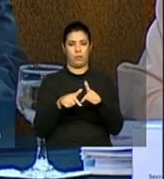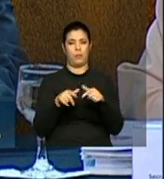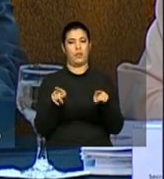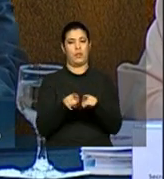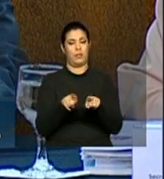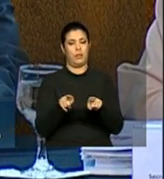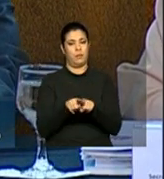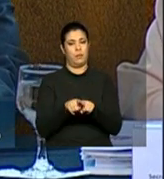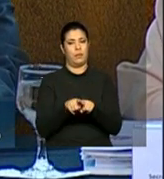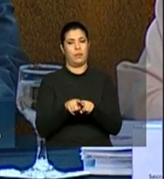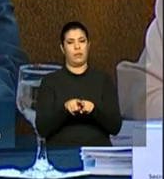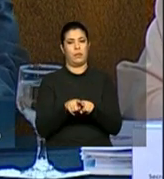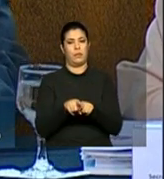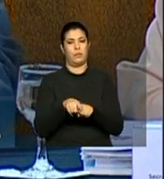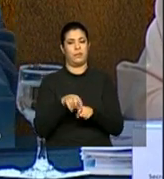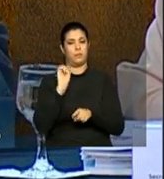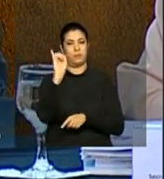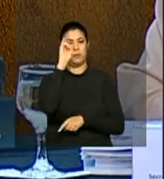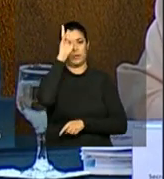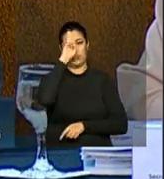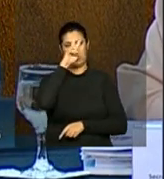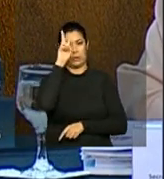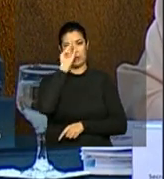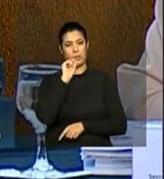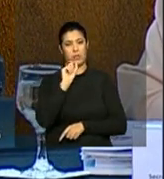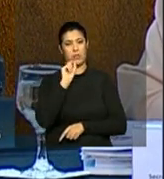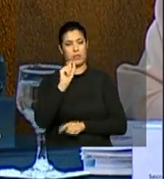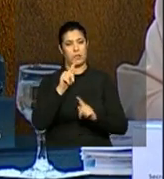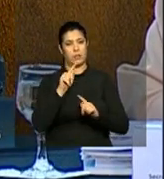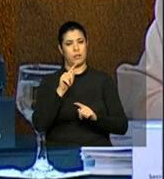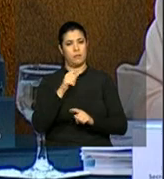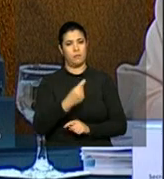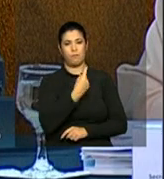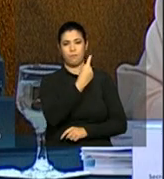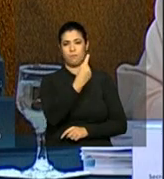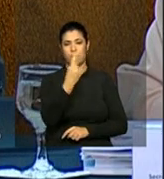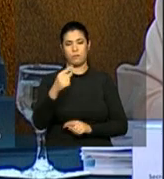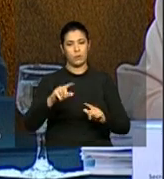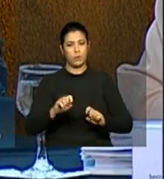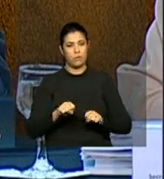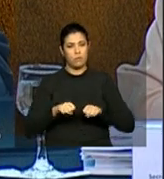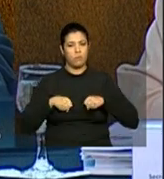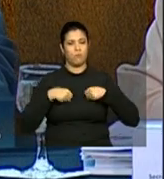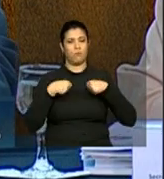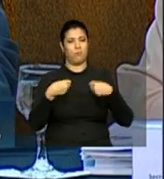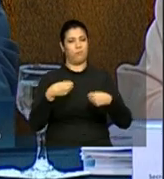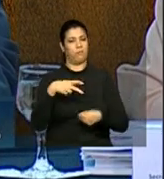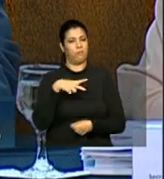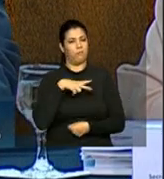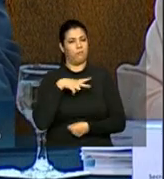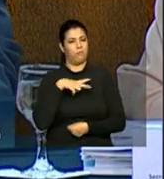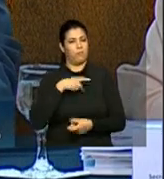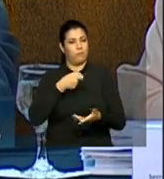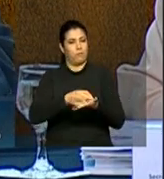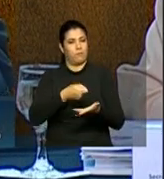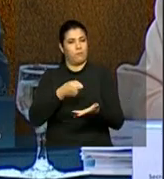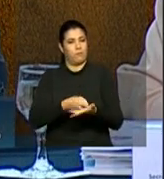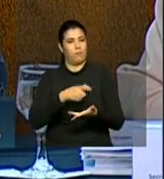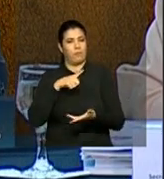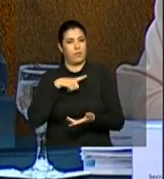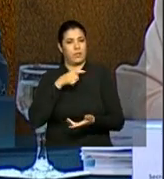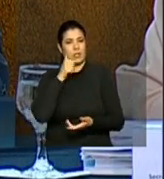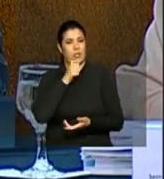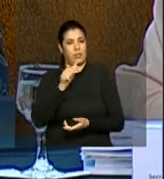eu gostaria de dizer o esforço particular e a cobrança permanente que a